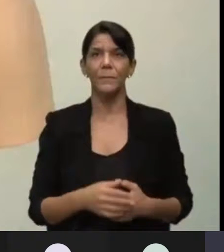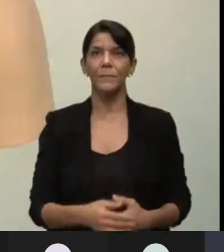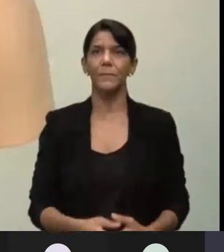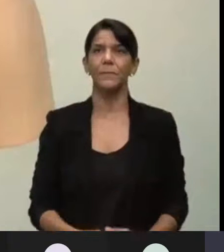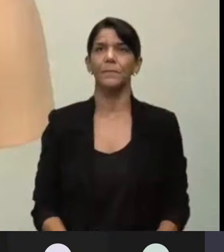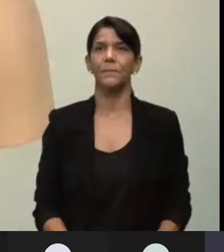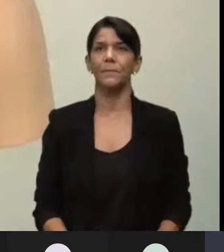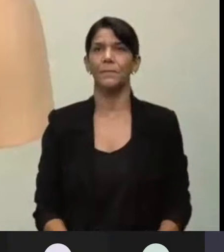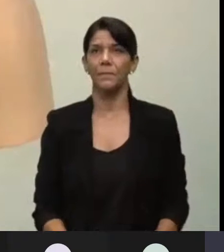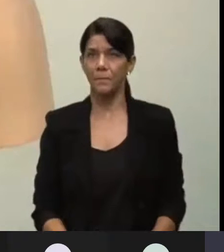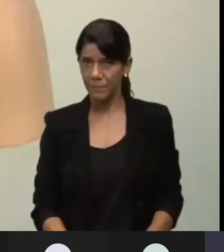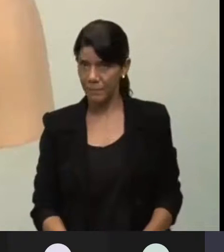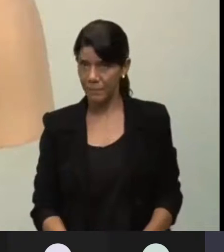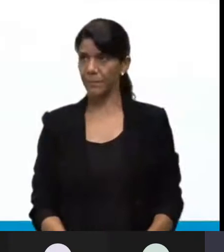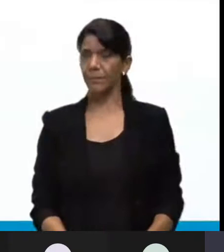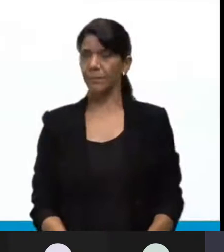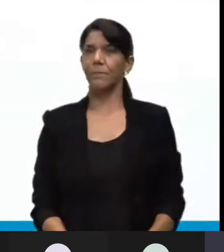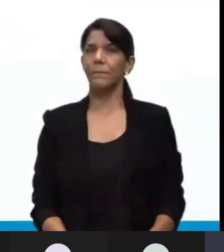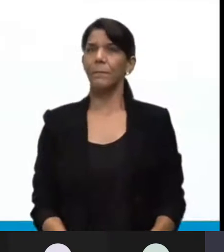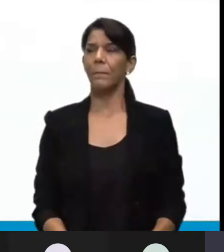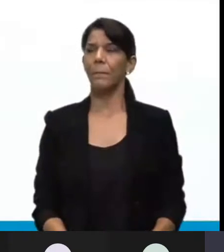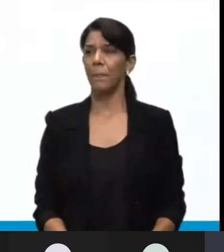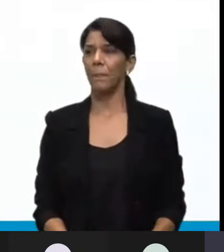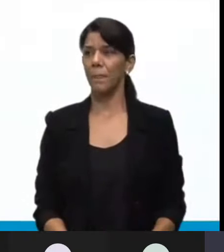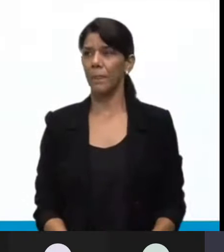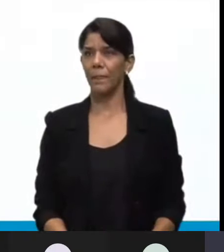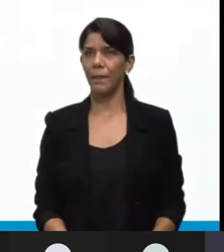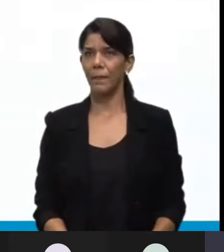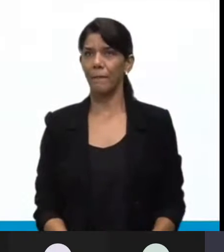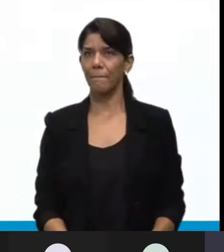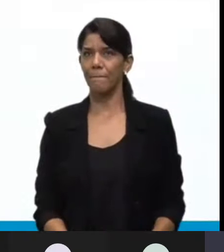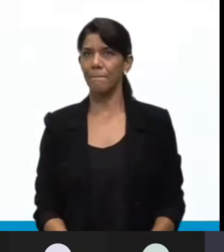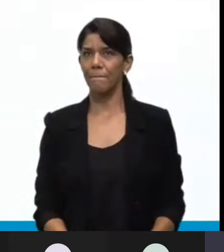nosso vídeo de colocação de lâmina